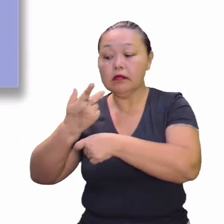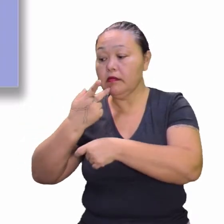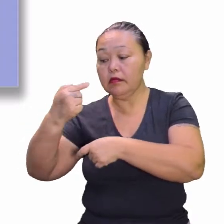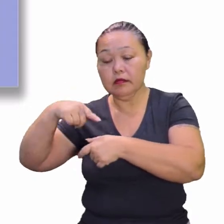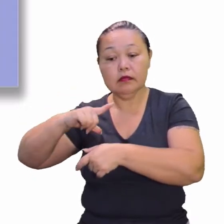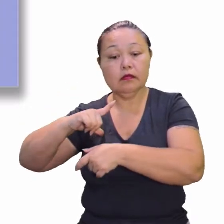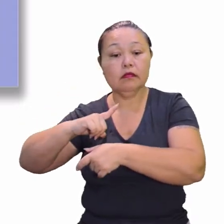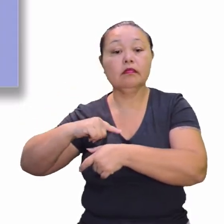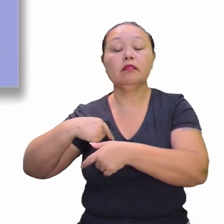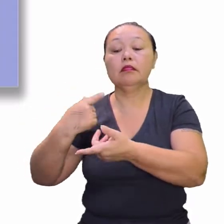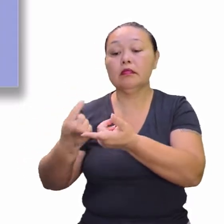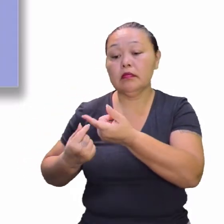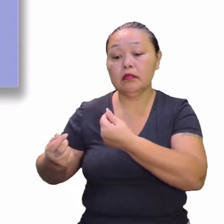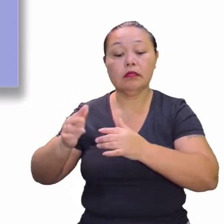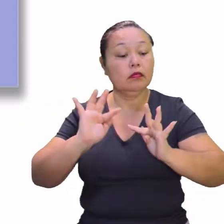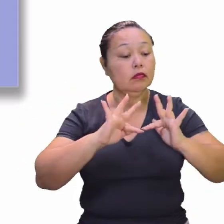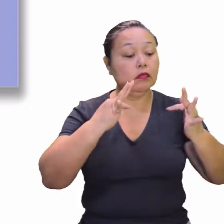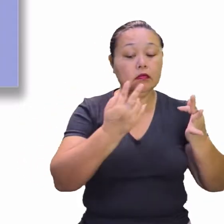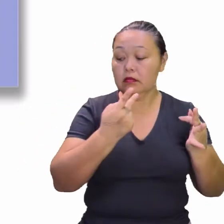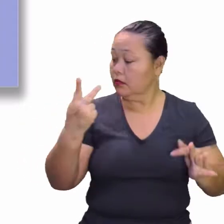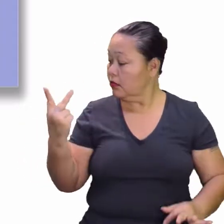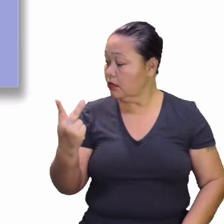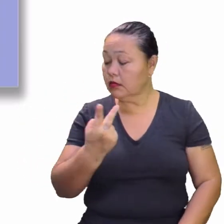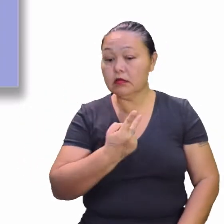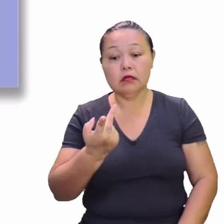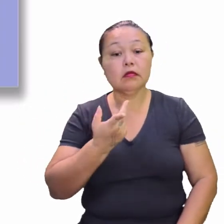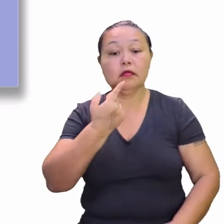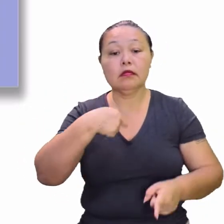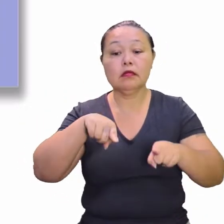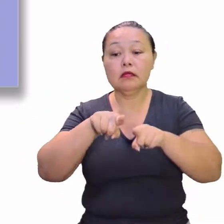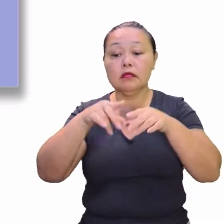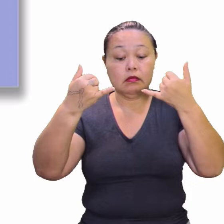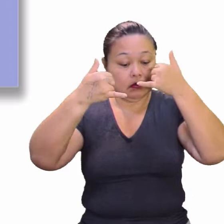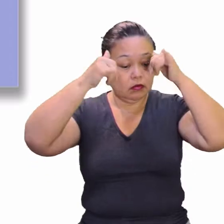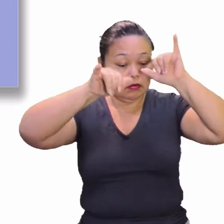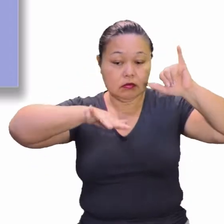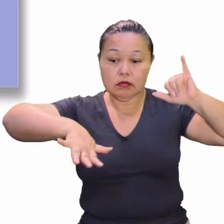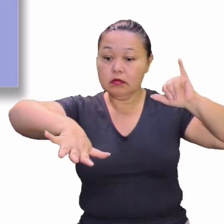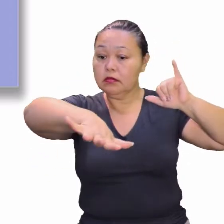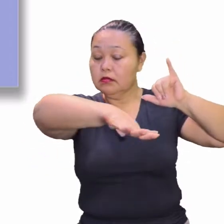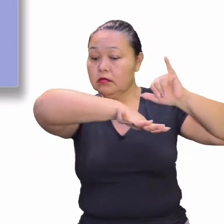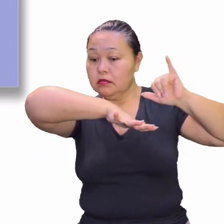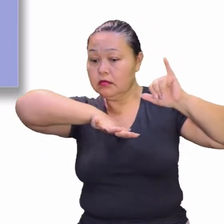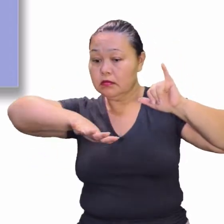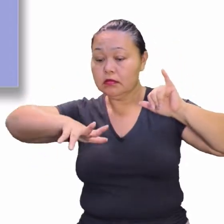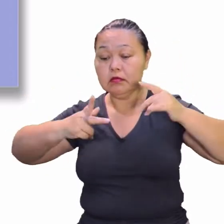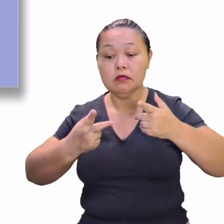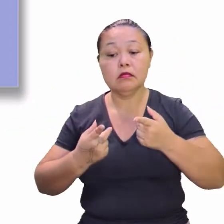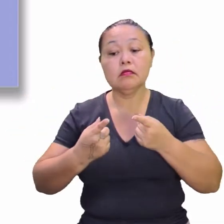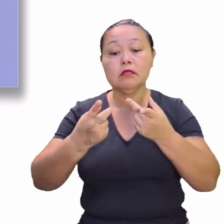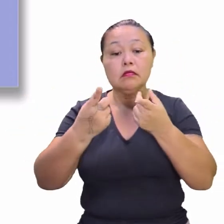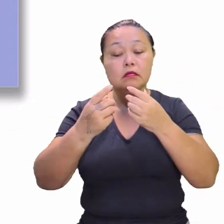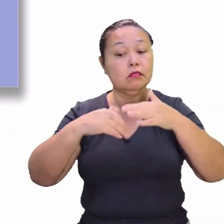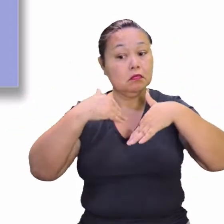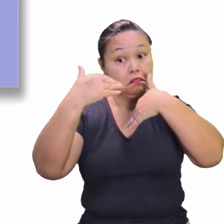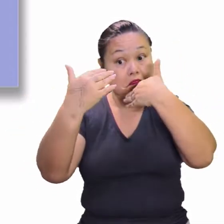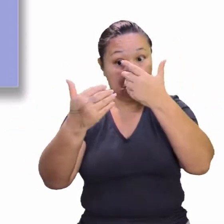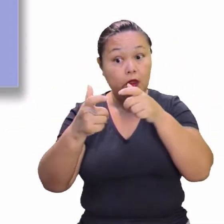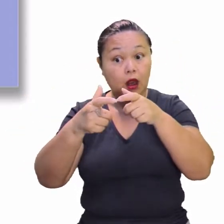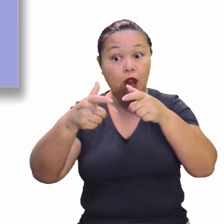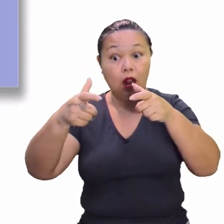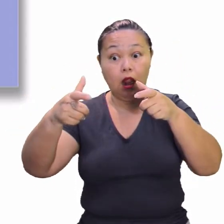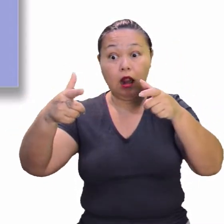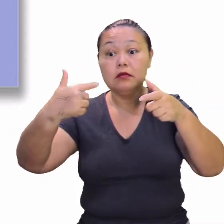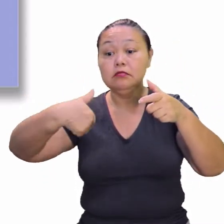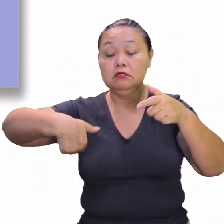pouco, tanto a comercial quanto a agricultura familiar. Vamos falar sobre a pecuária também, que é muito bem desenvolvida aqui no